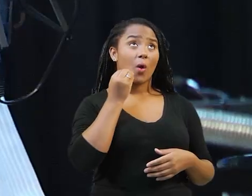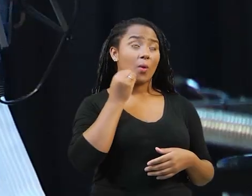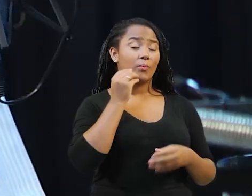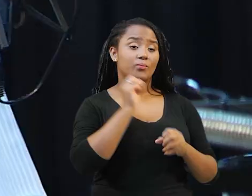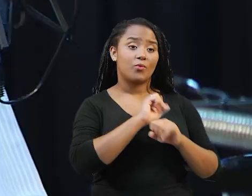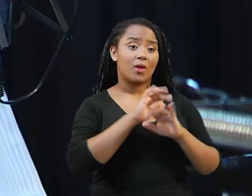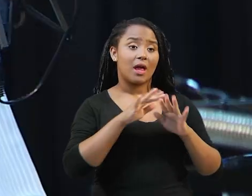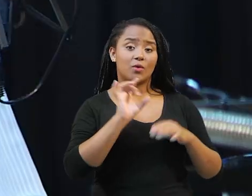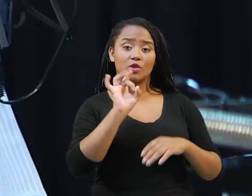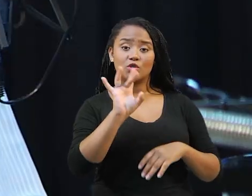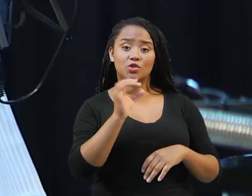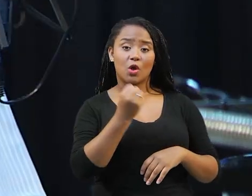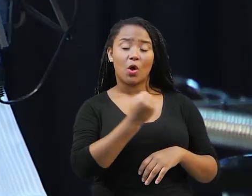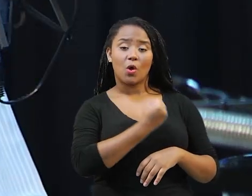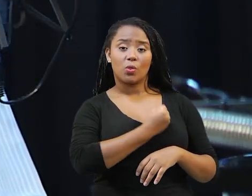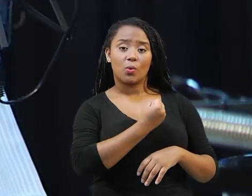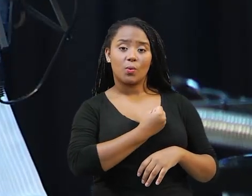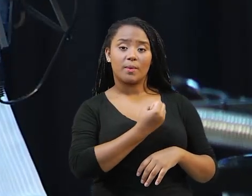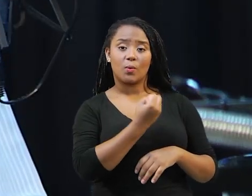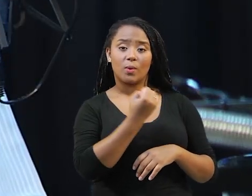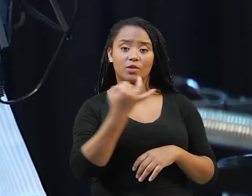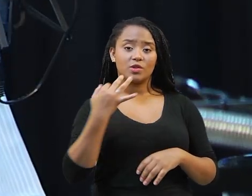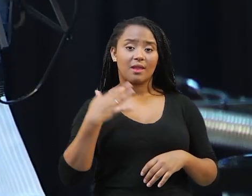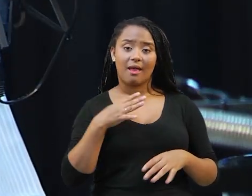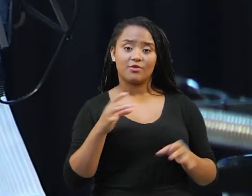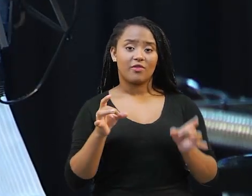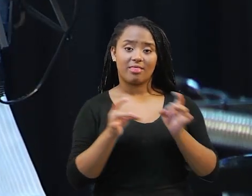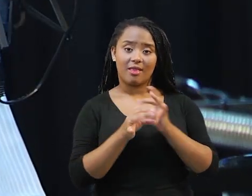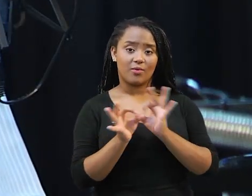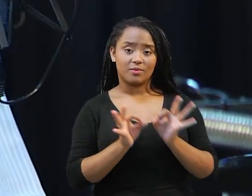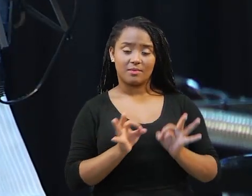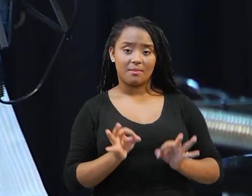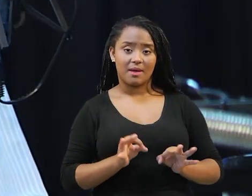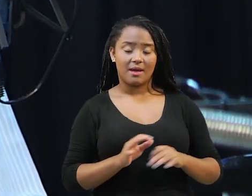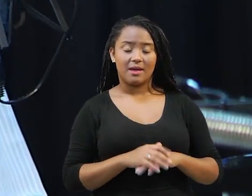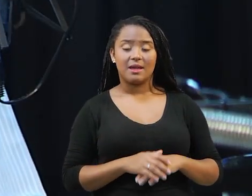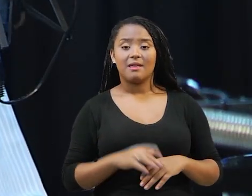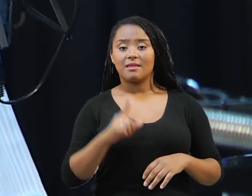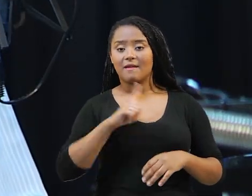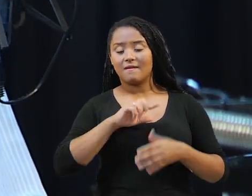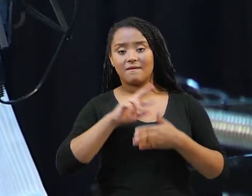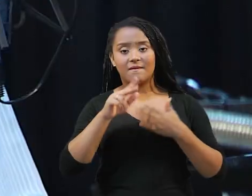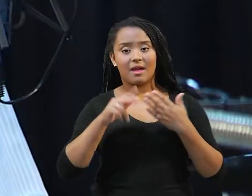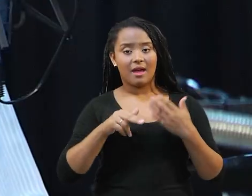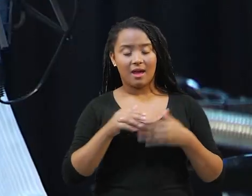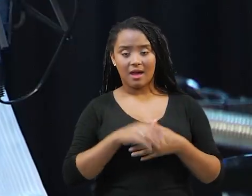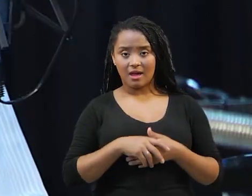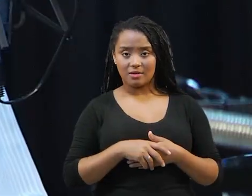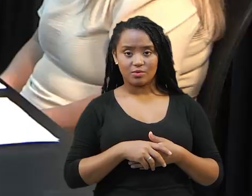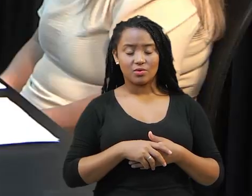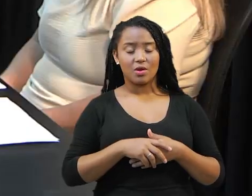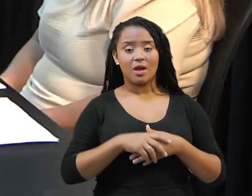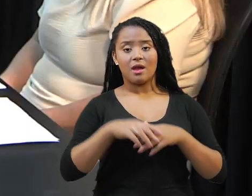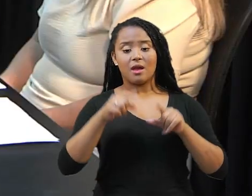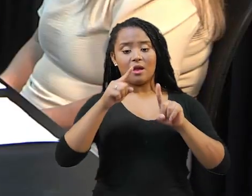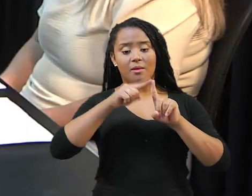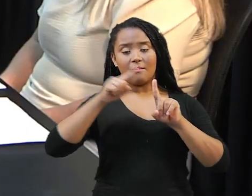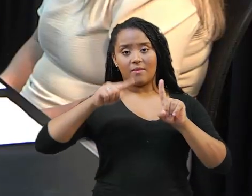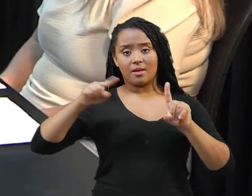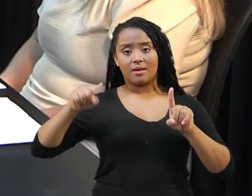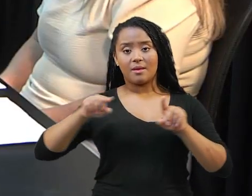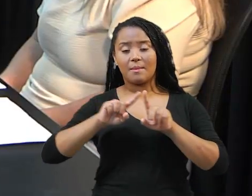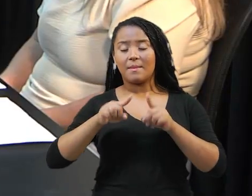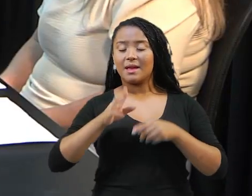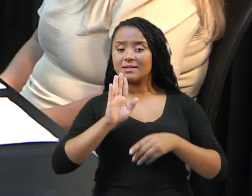né, não prepara, mas assim, pelo menos aumenta a oportunidade, né? Então, muitos casos variados, né?